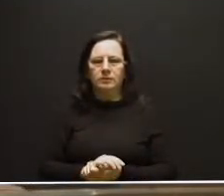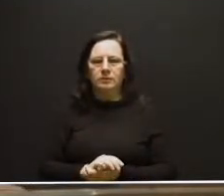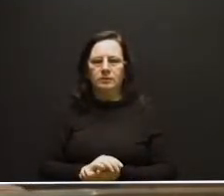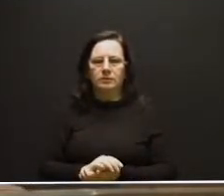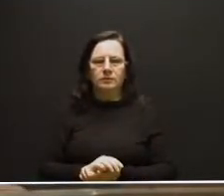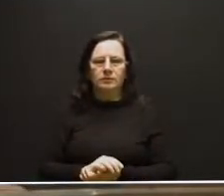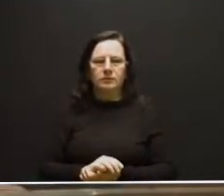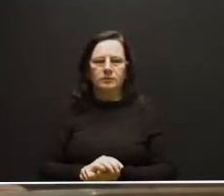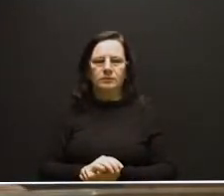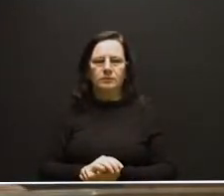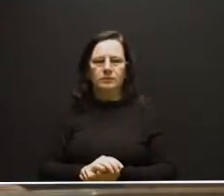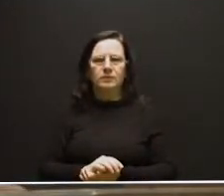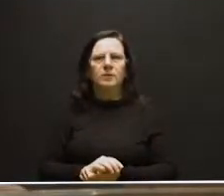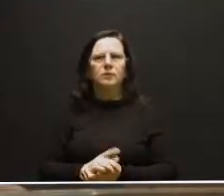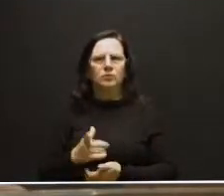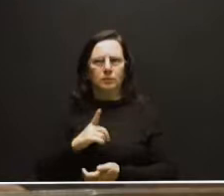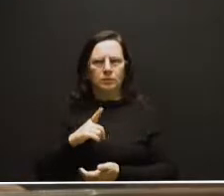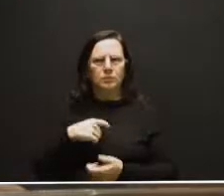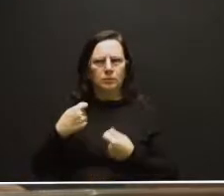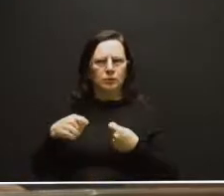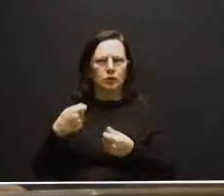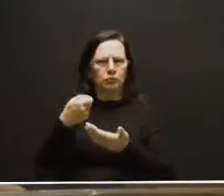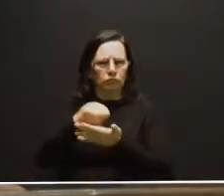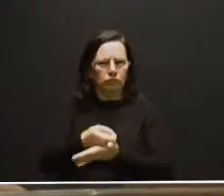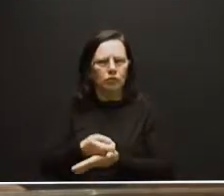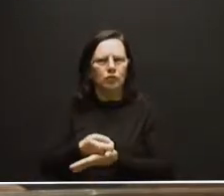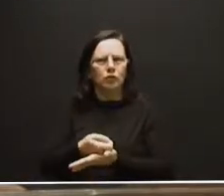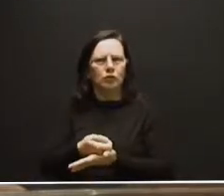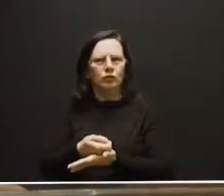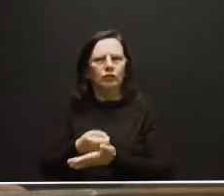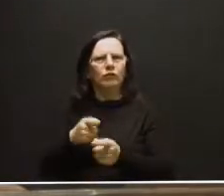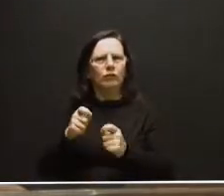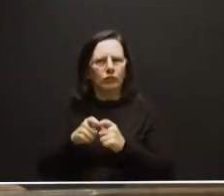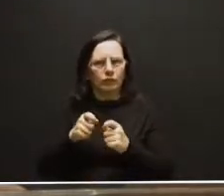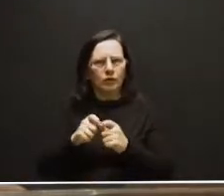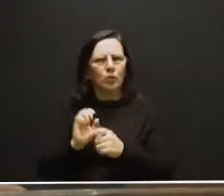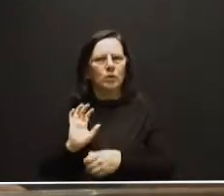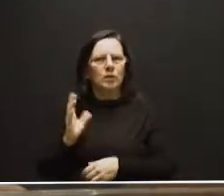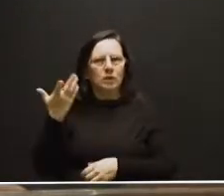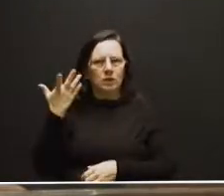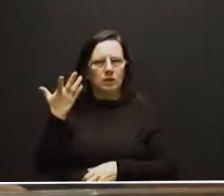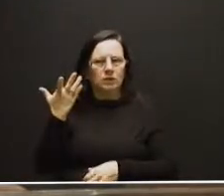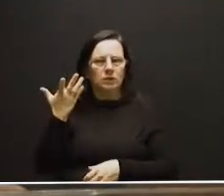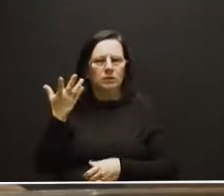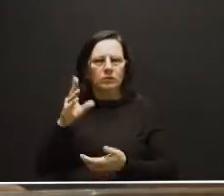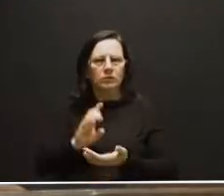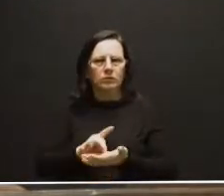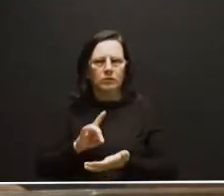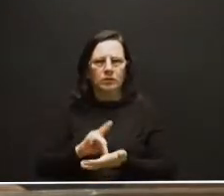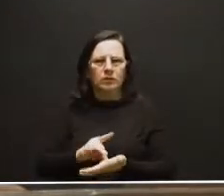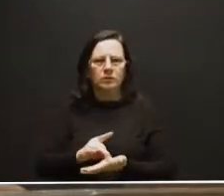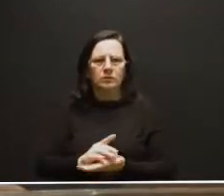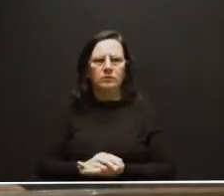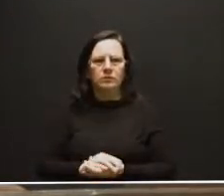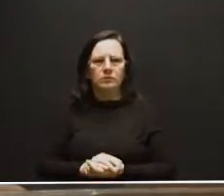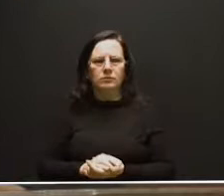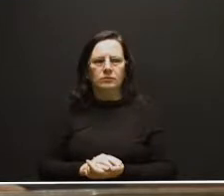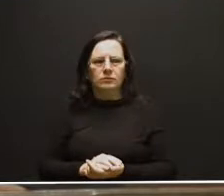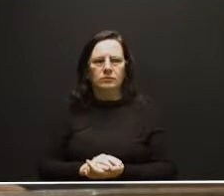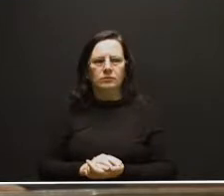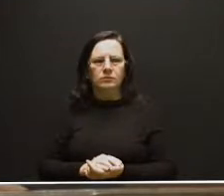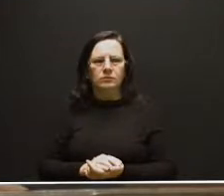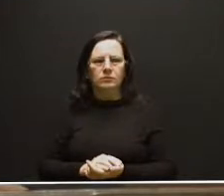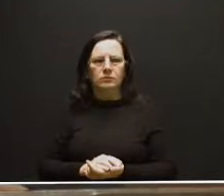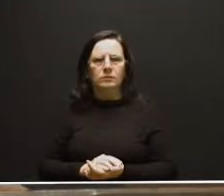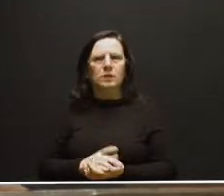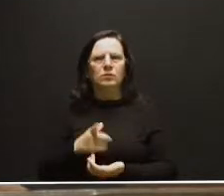secretário tem que ter atitude tem que fazer valer o poder que tem à frente da pasta e